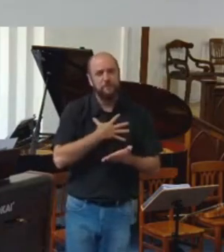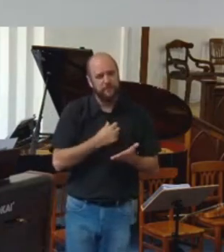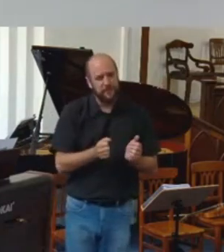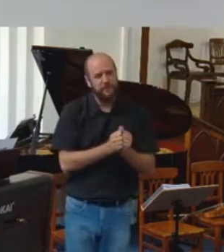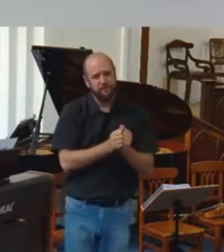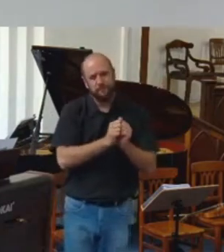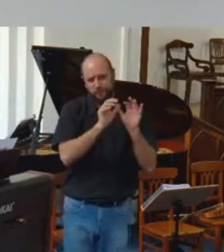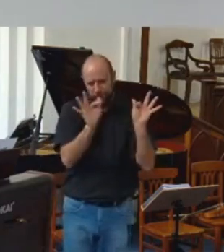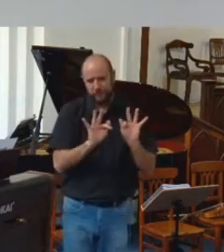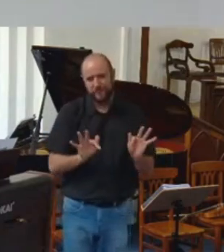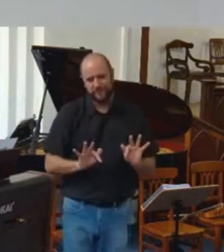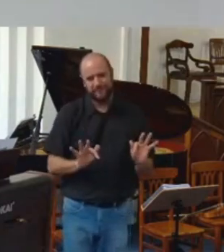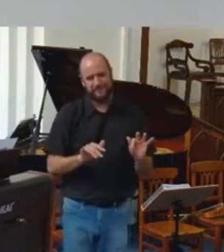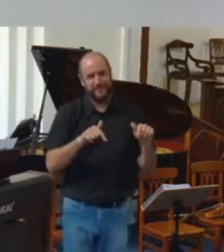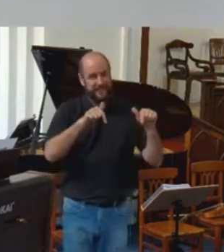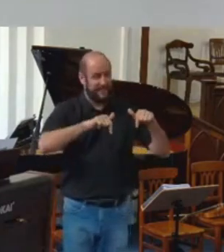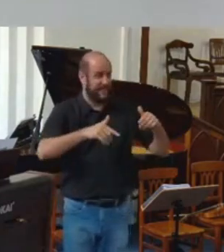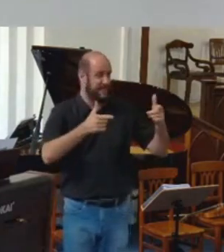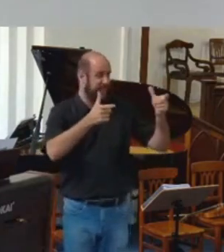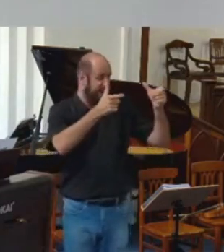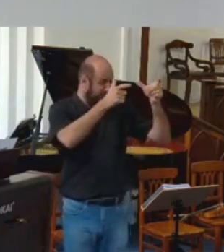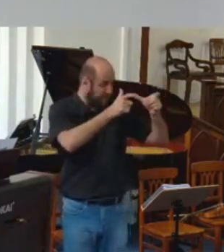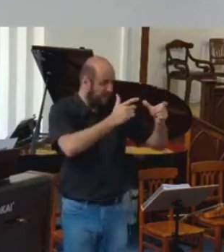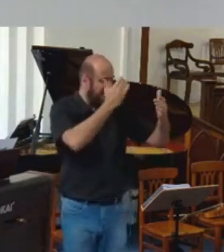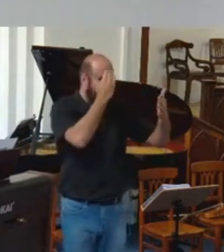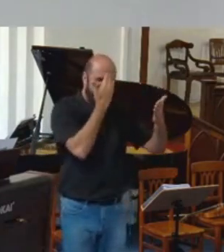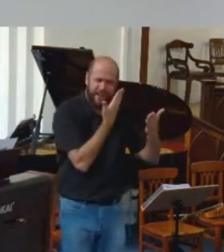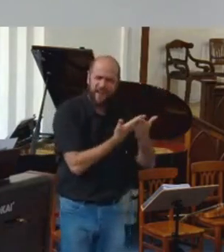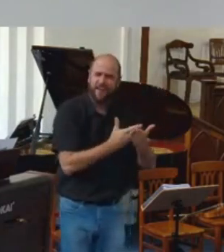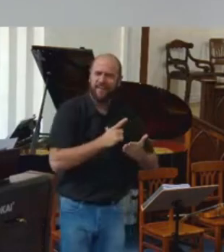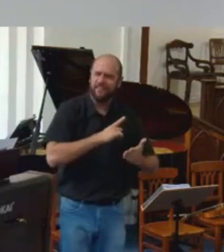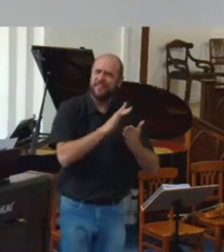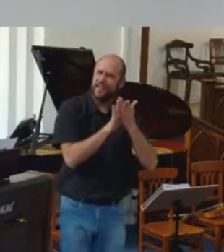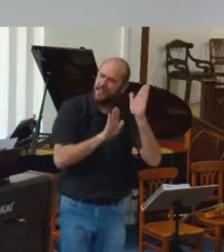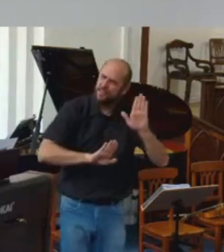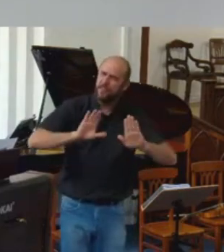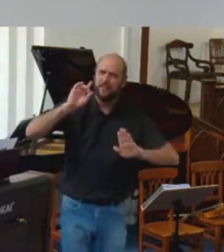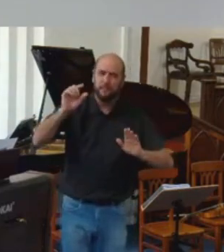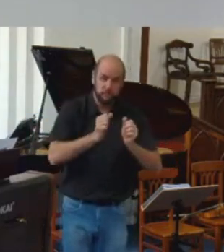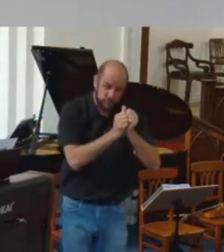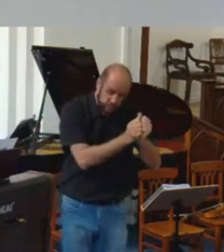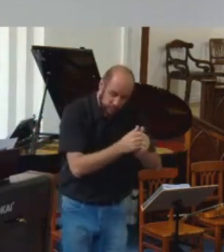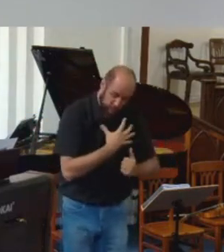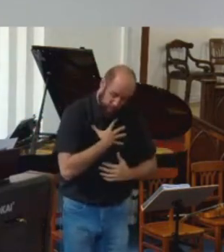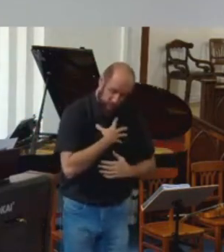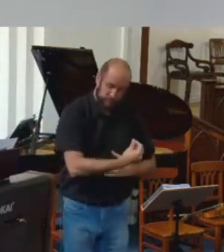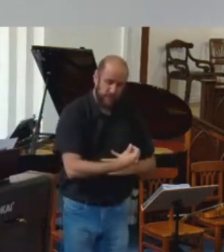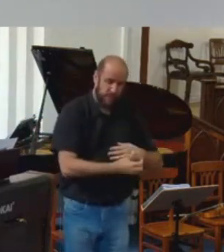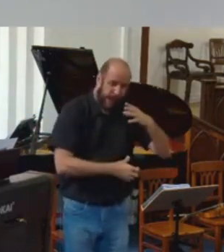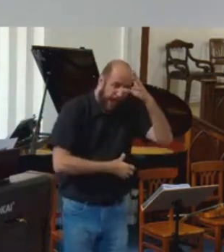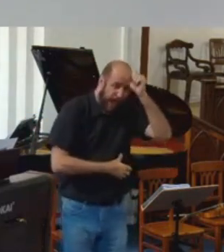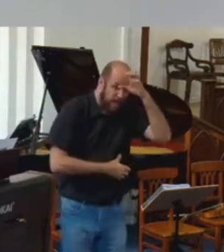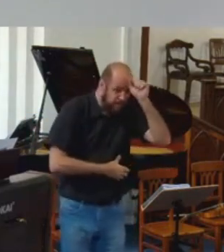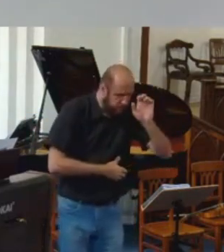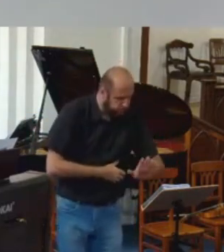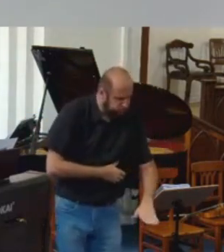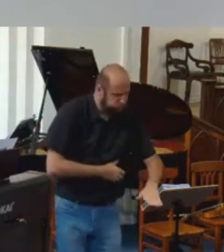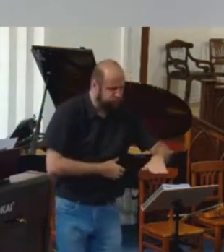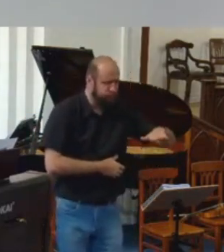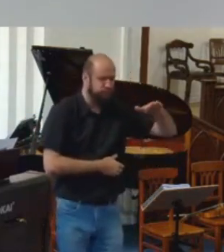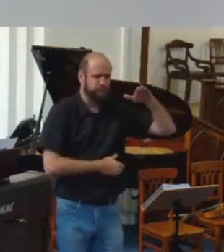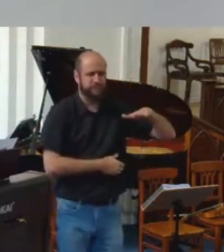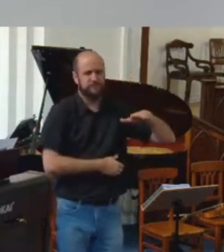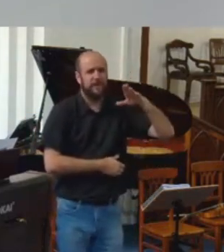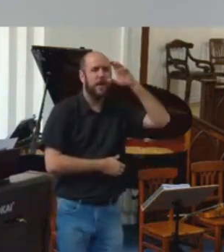do Senhor. Neste lugar que vocês creem, que vocês adoram a Deus, os filhos de vocês estão aprendendo a fazer a mesma